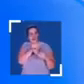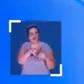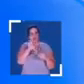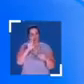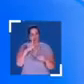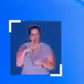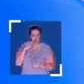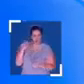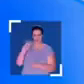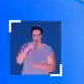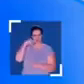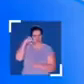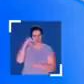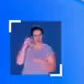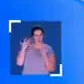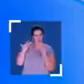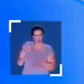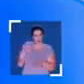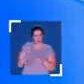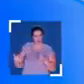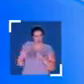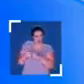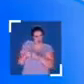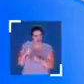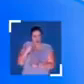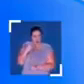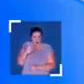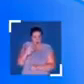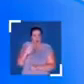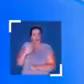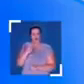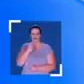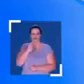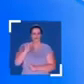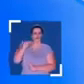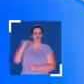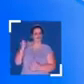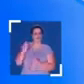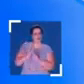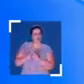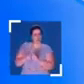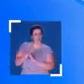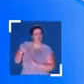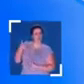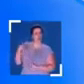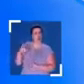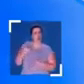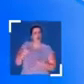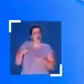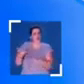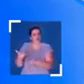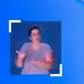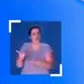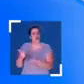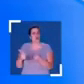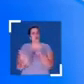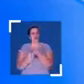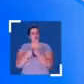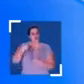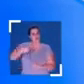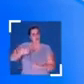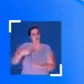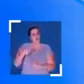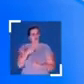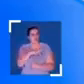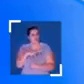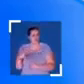Acabo de ver o Ciro Gomes dizer que não pretende governar com o PT, mas poucos meses atrás me convidava para vice-presidente na